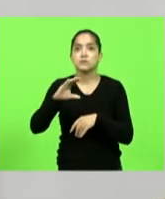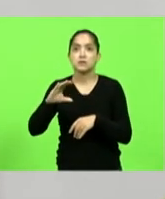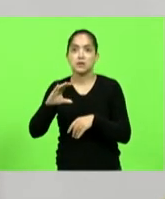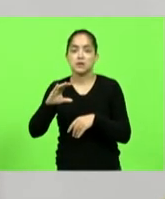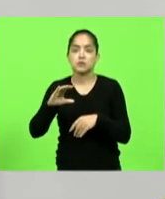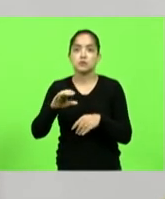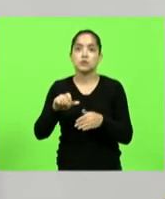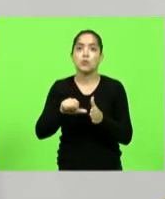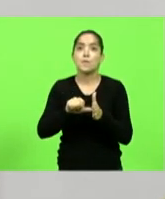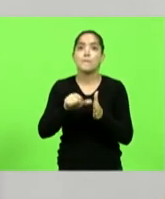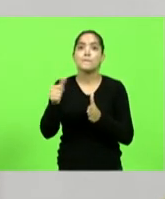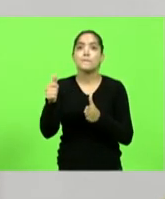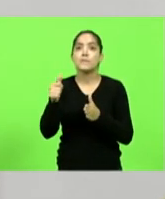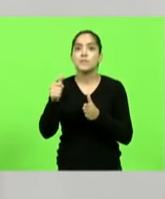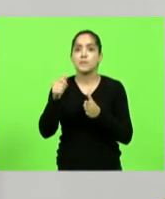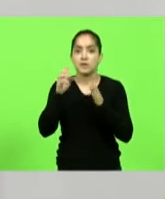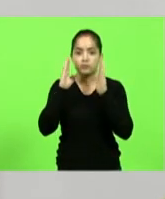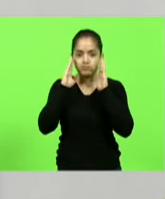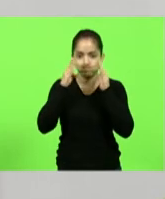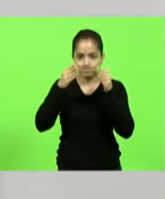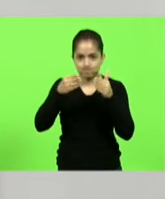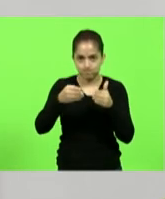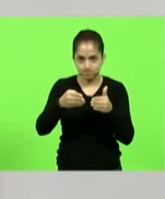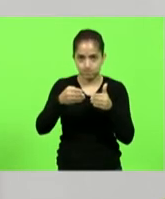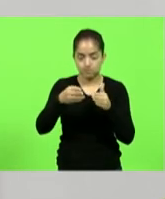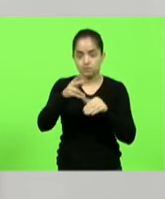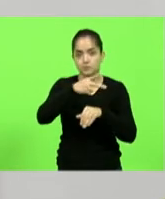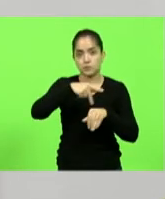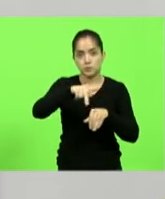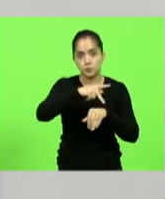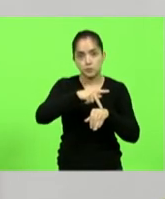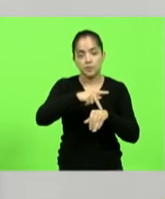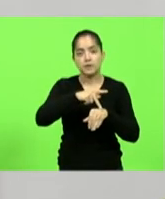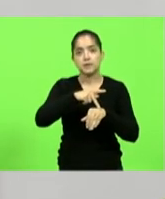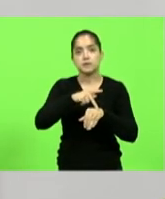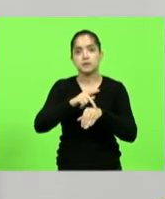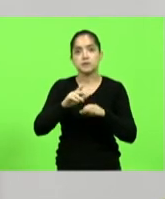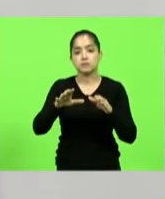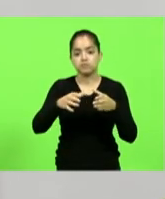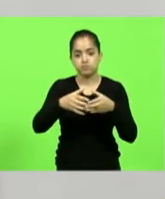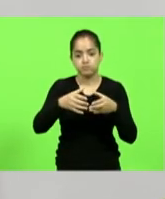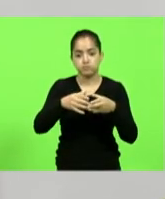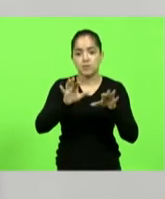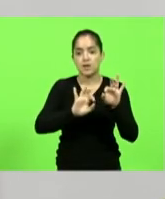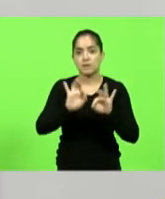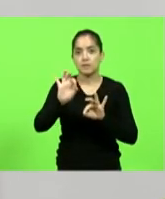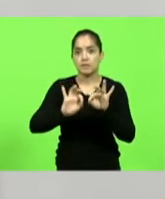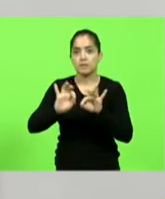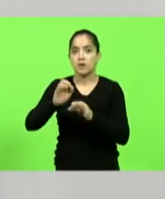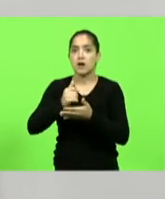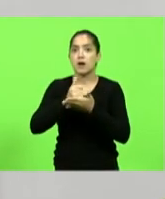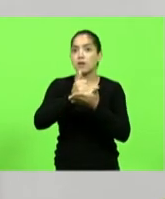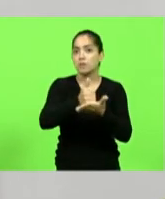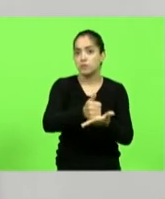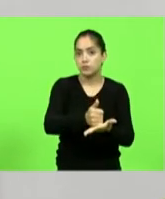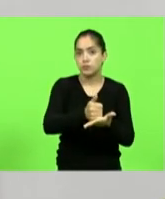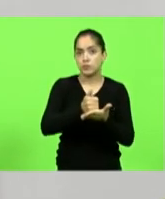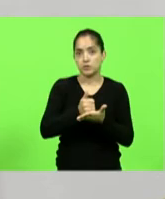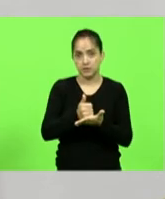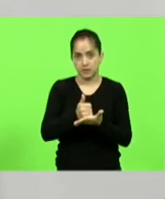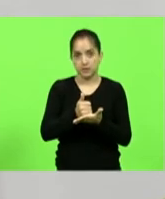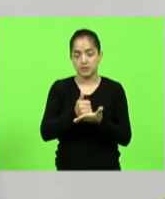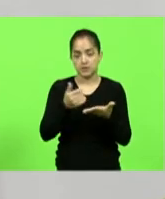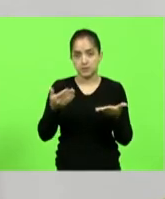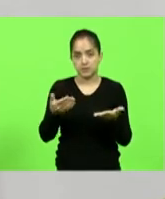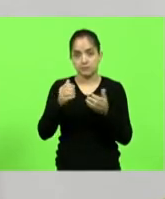primeiro observatório do país, né, coordenado, estruturado, apoiado no âmbito de uma